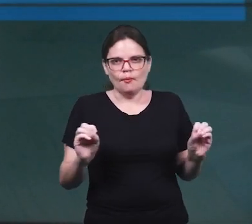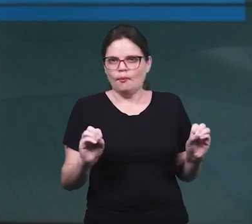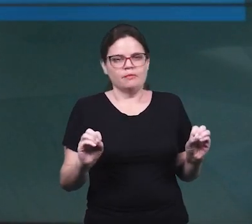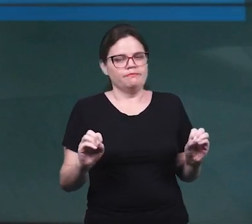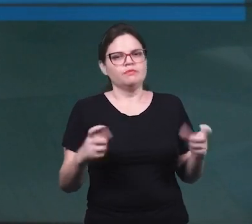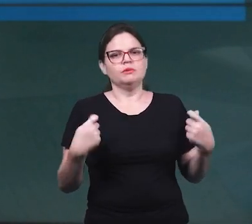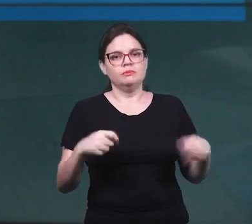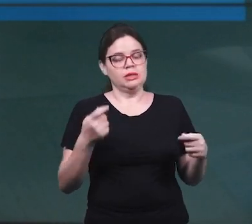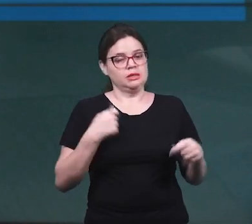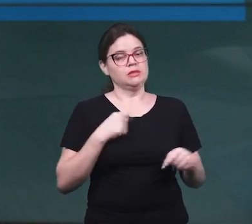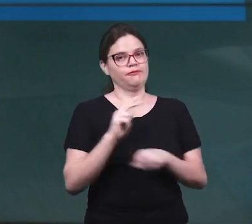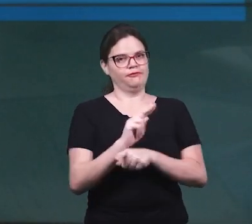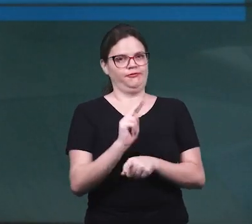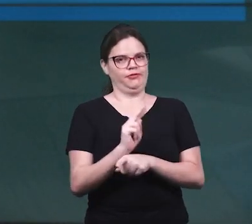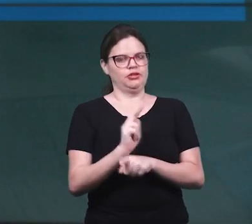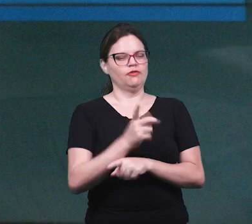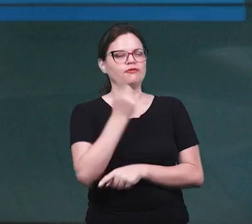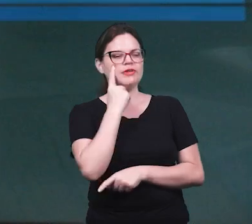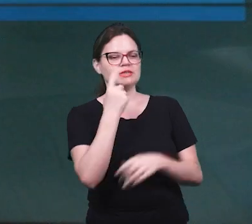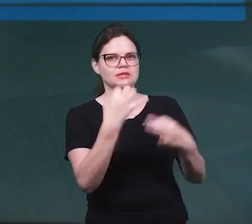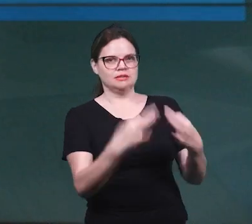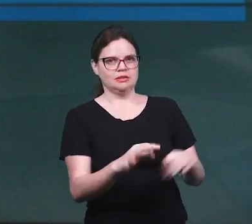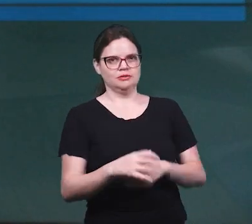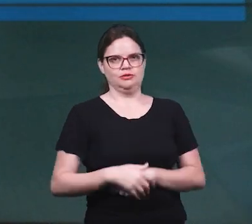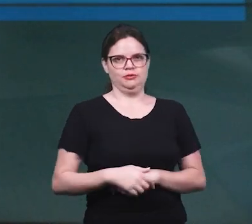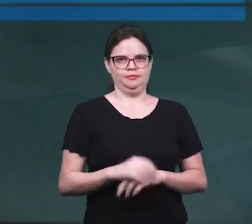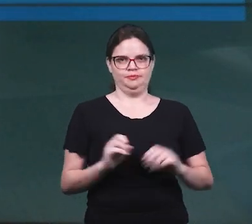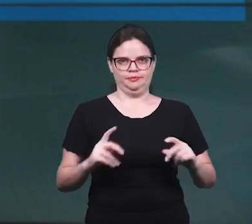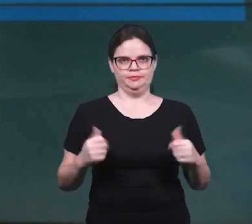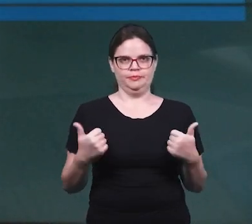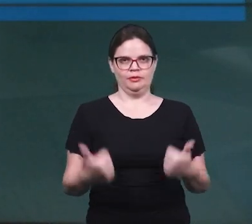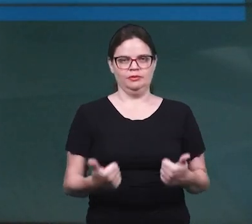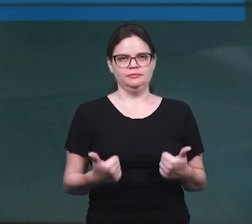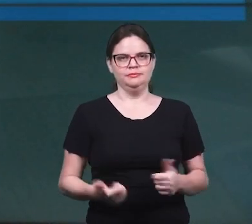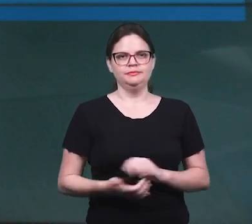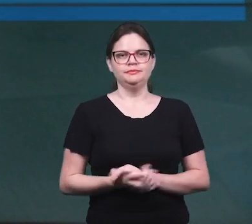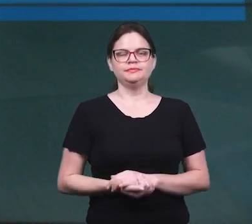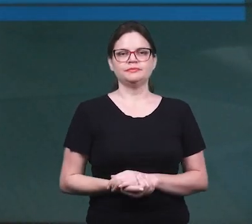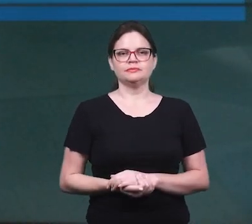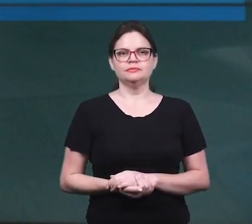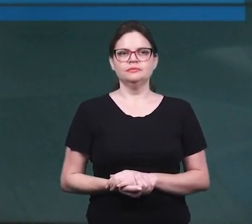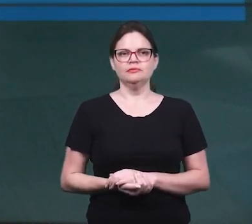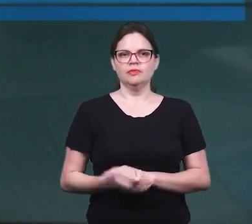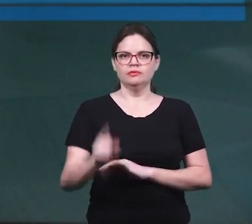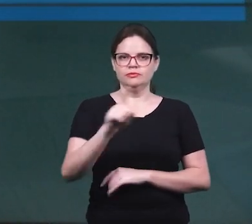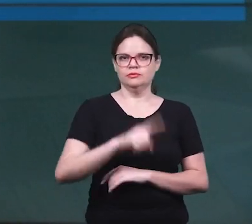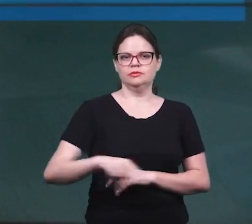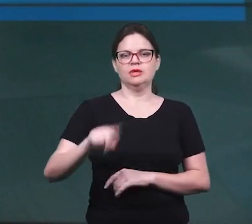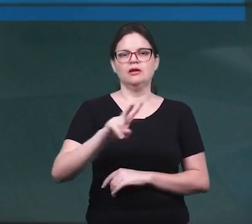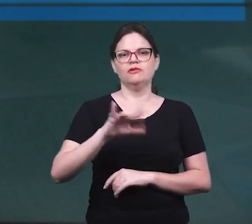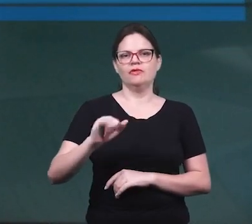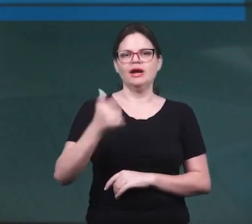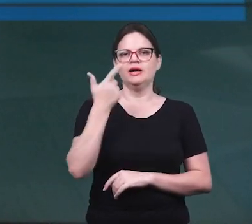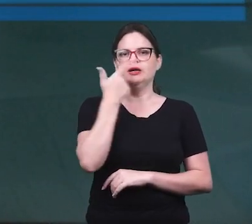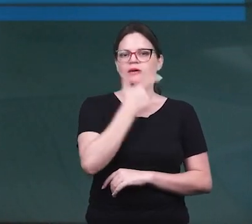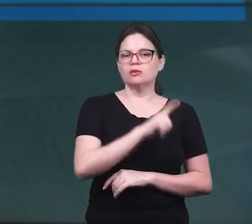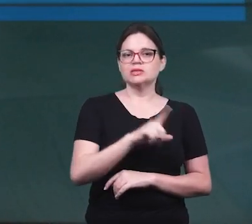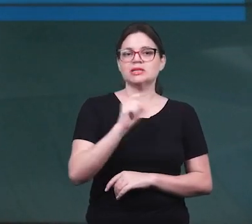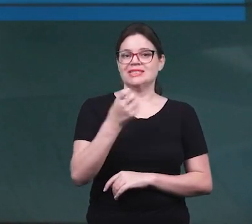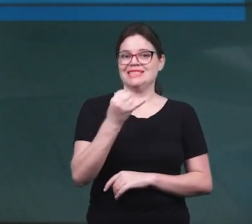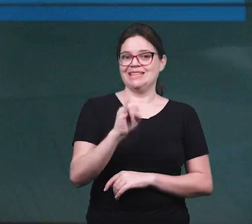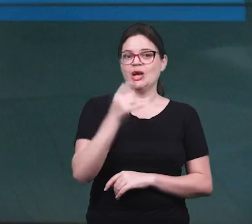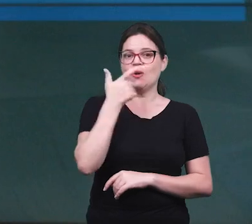preciso vigiar isso, é preciso olhar isso. Dessa forma, você vai aumentando bens e